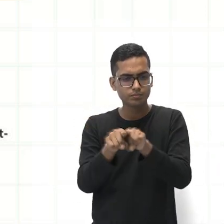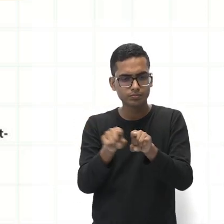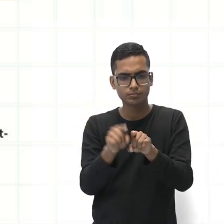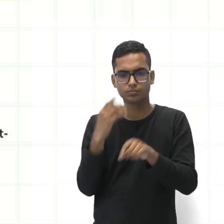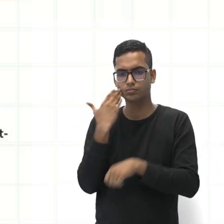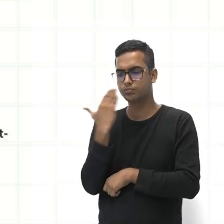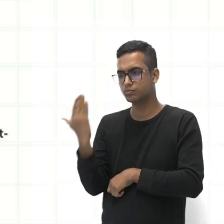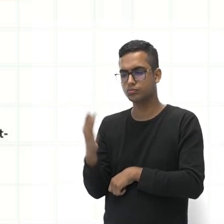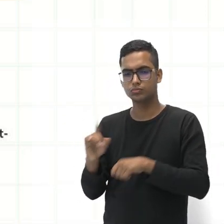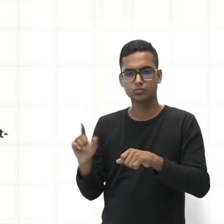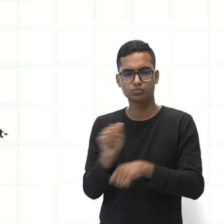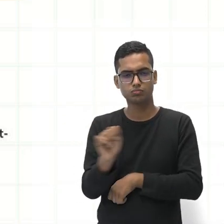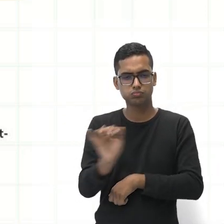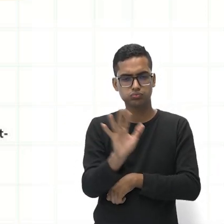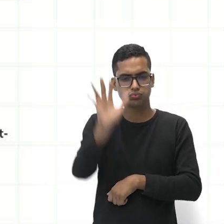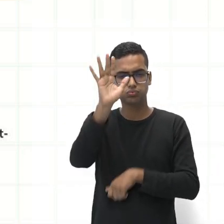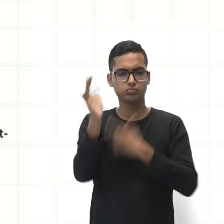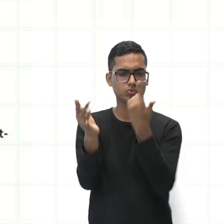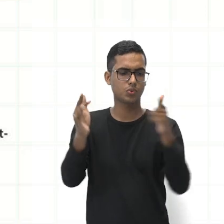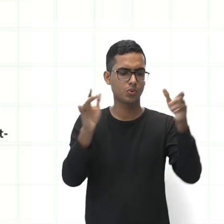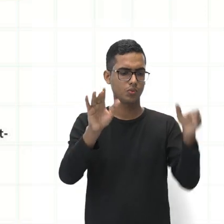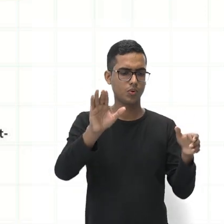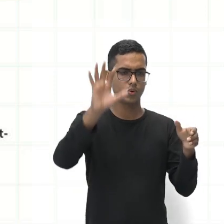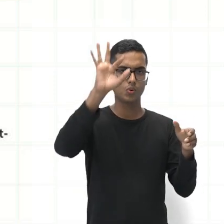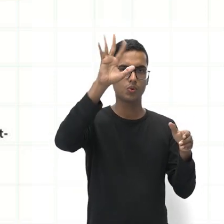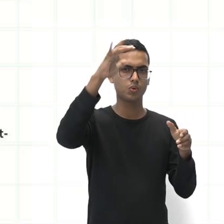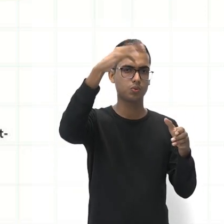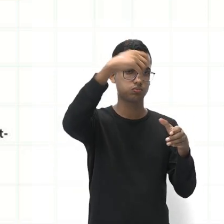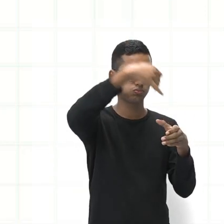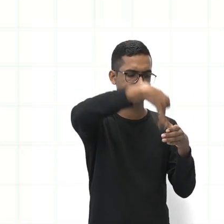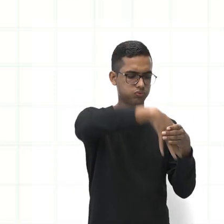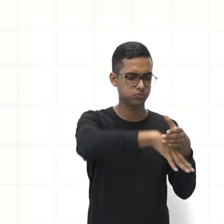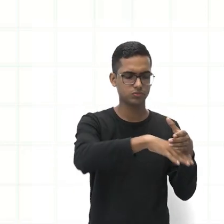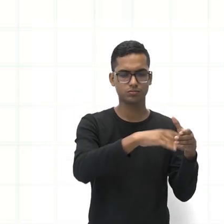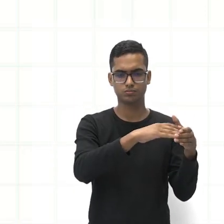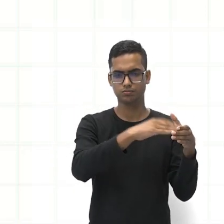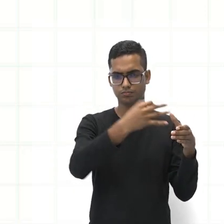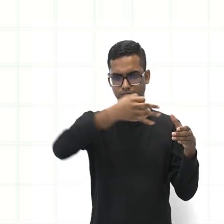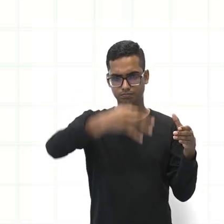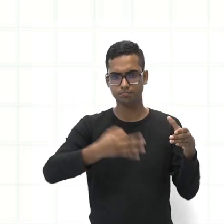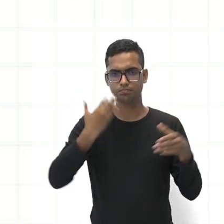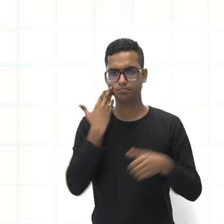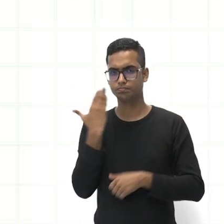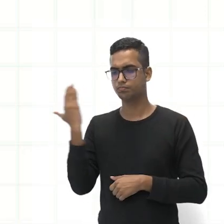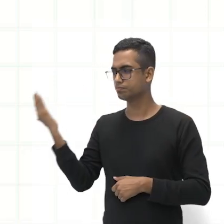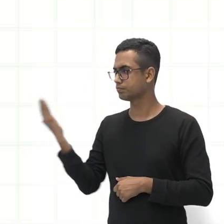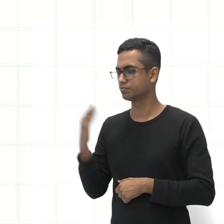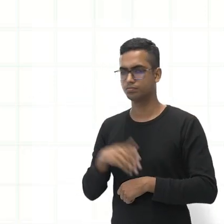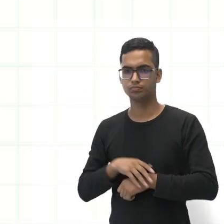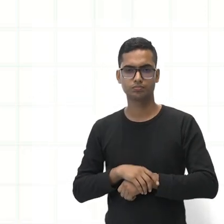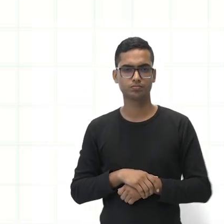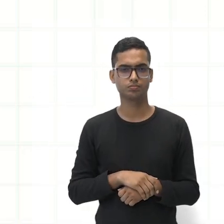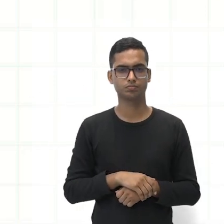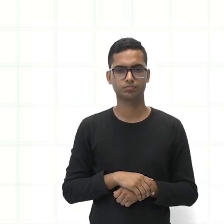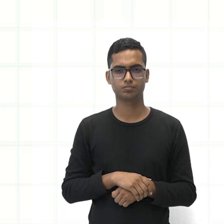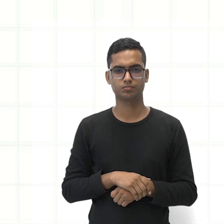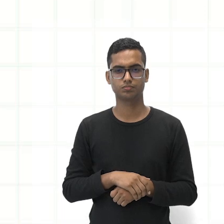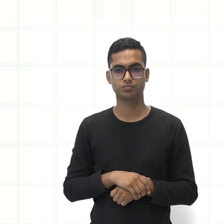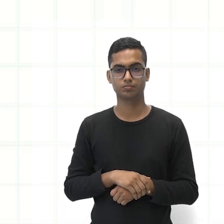outro recipiente, certo? E a